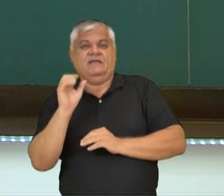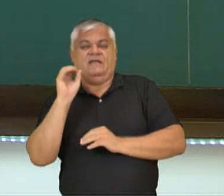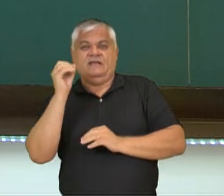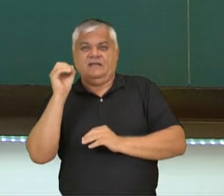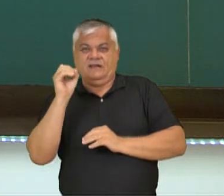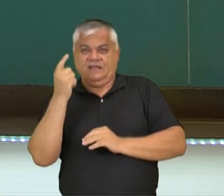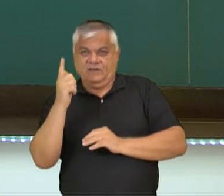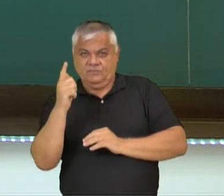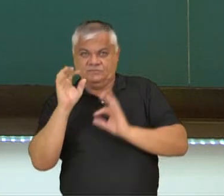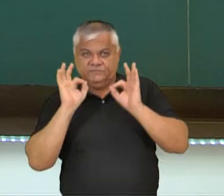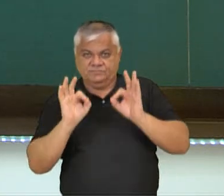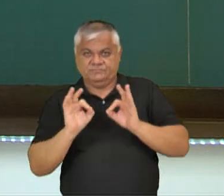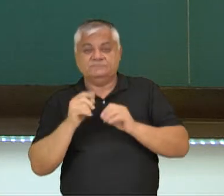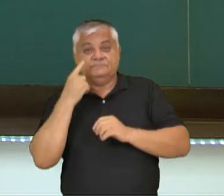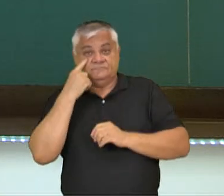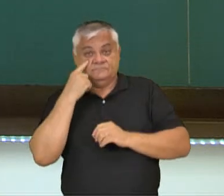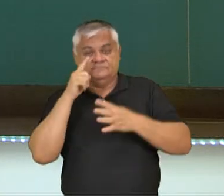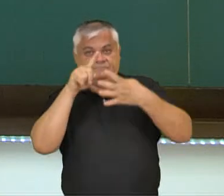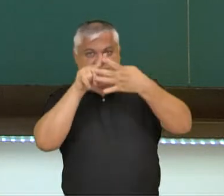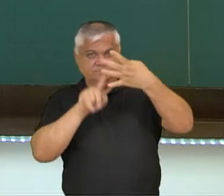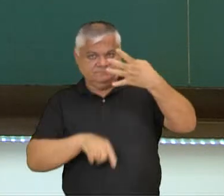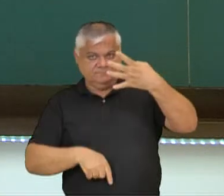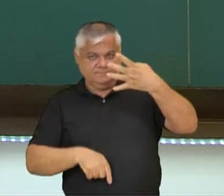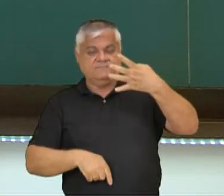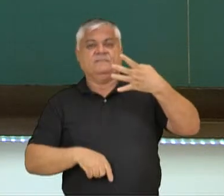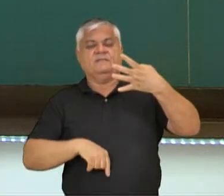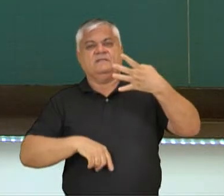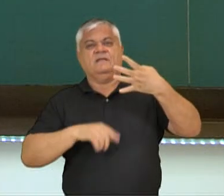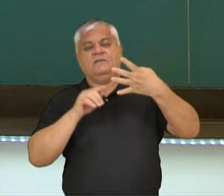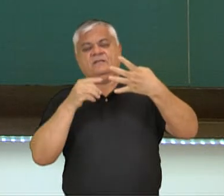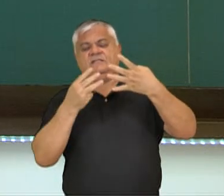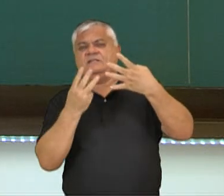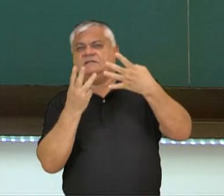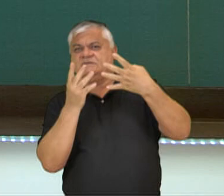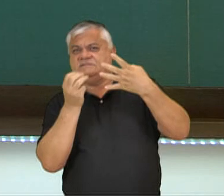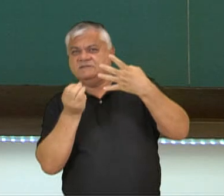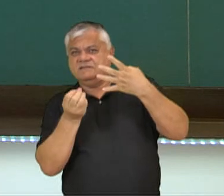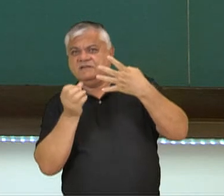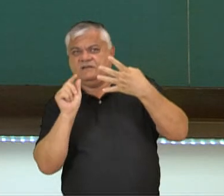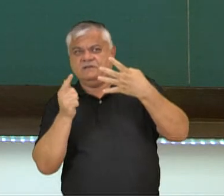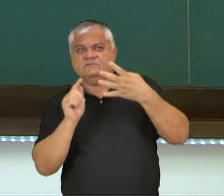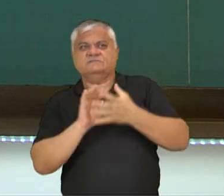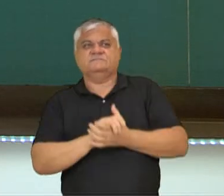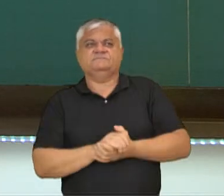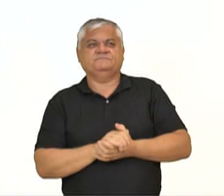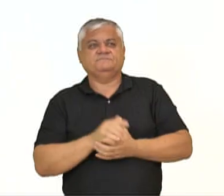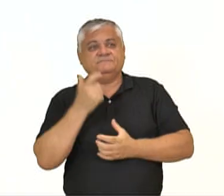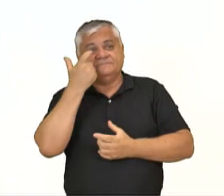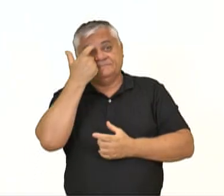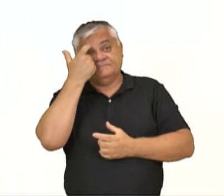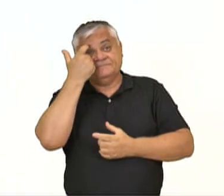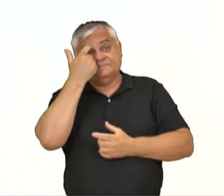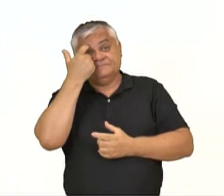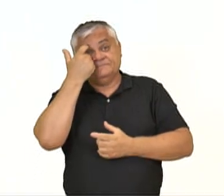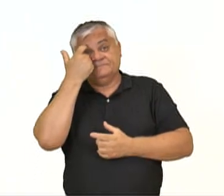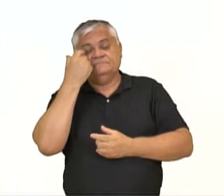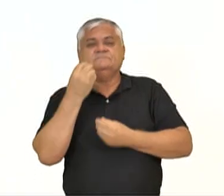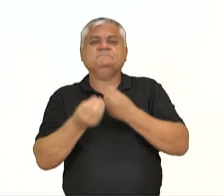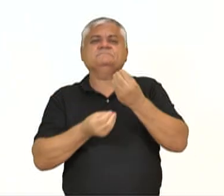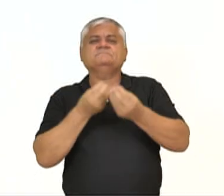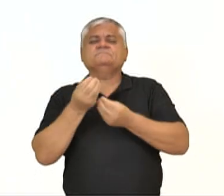360. Aqui nós estamos trabalhando com graus, então até 360 graus, tá? E aí, nós